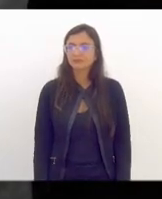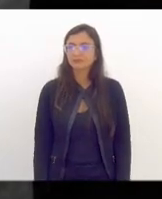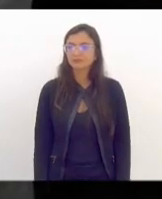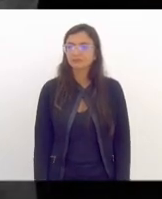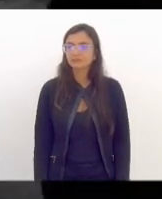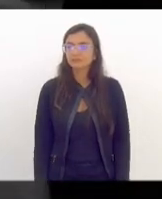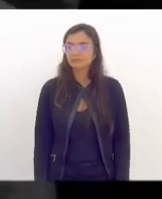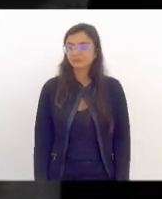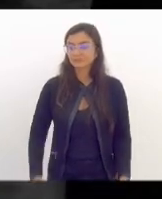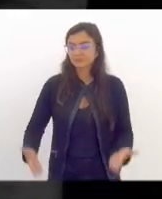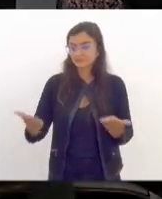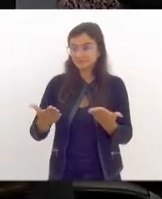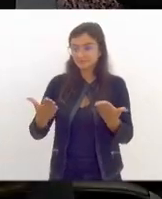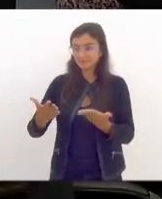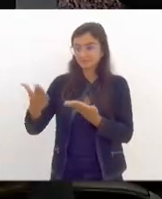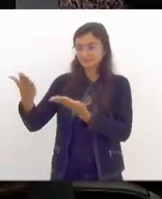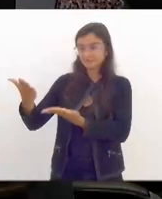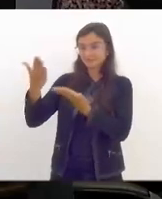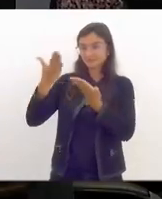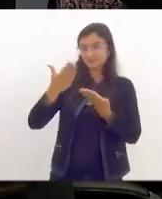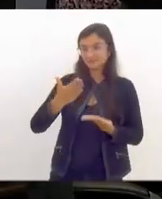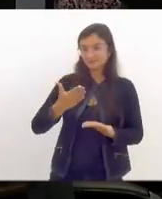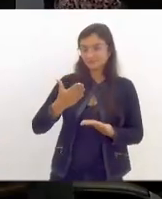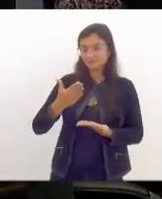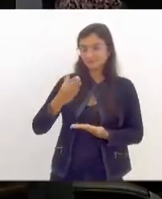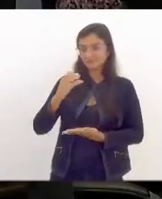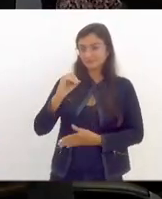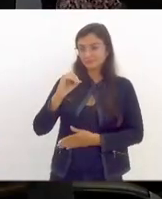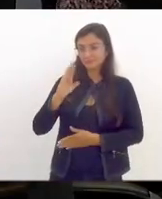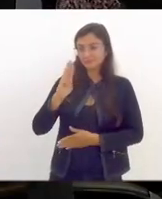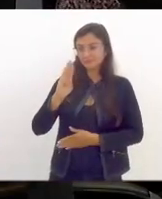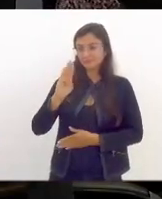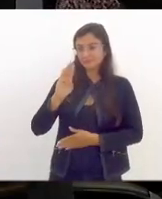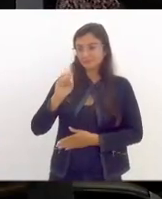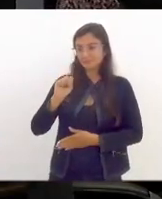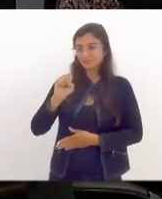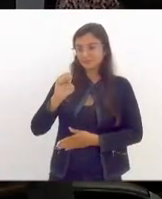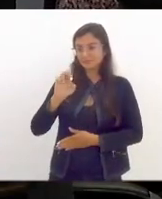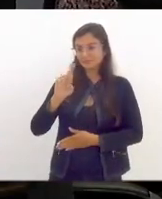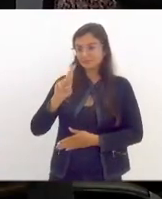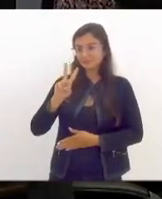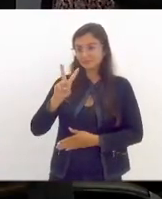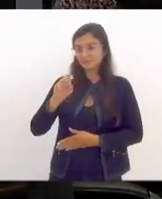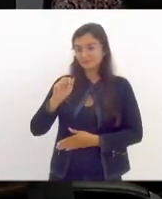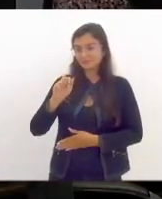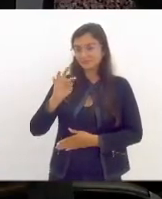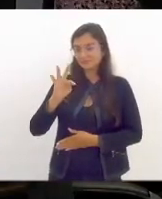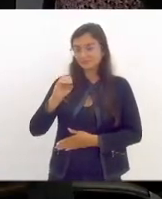o próximo próximo homenageada representando Observatório cultural das Aldeias